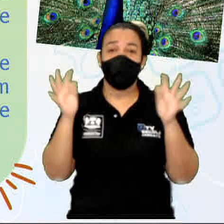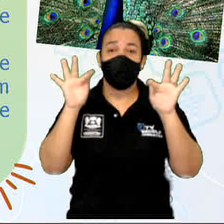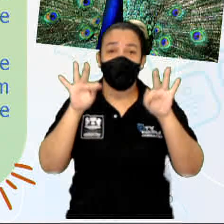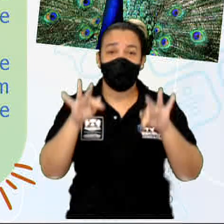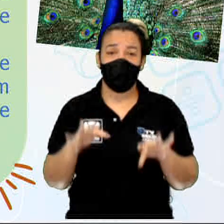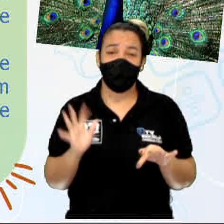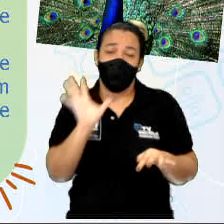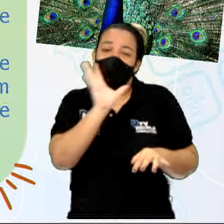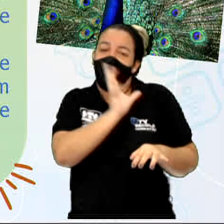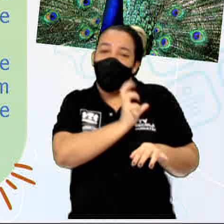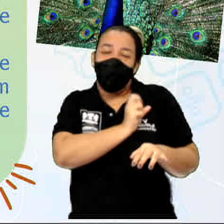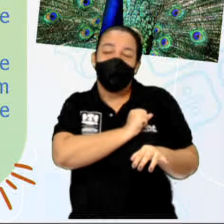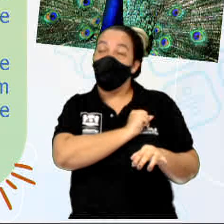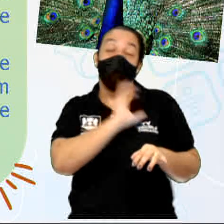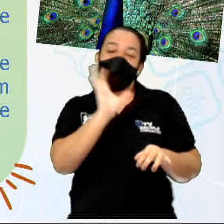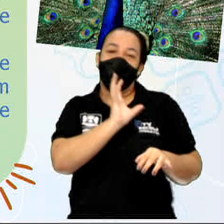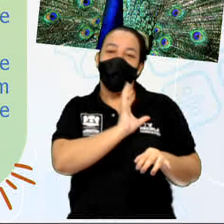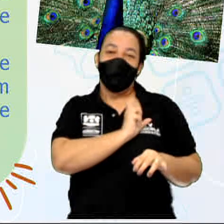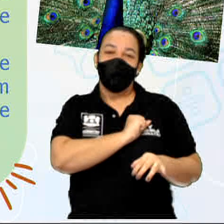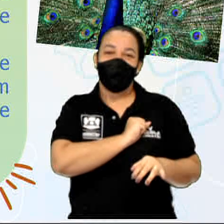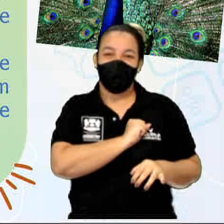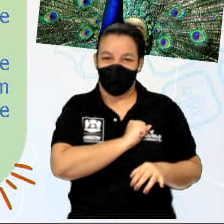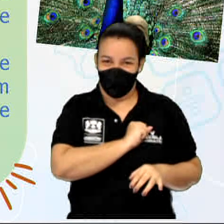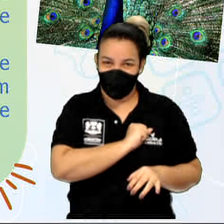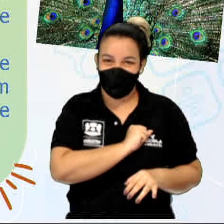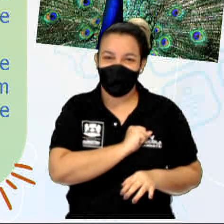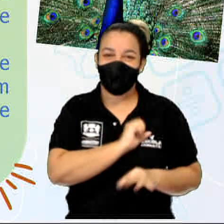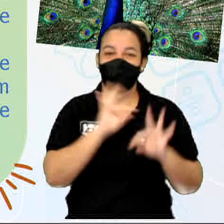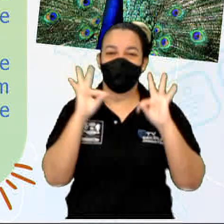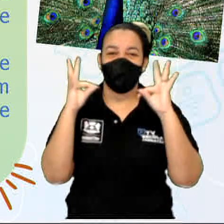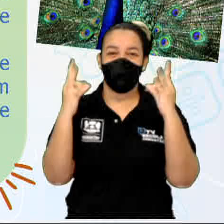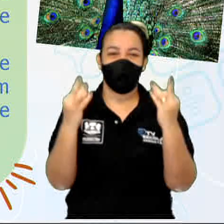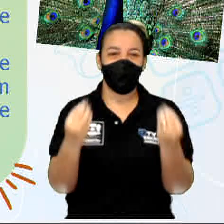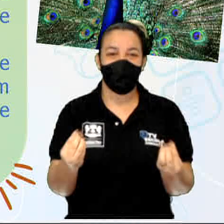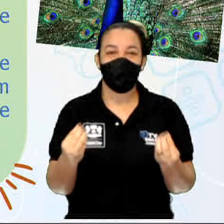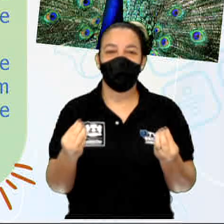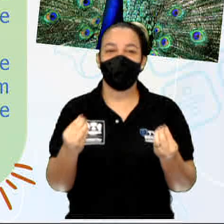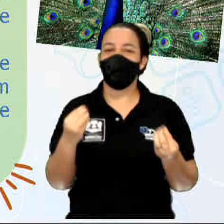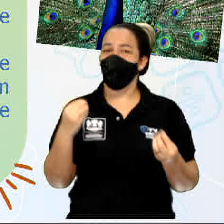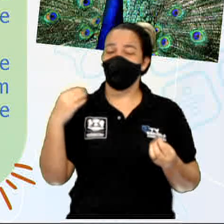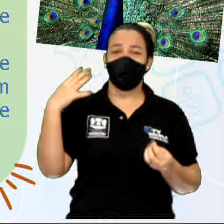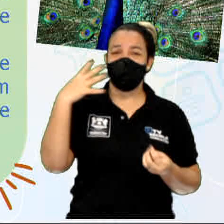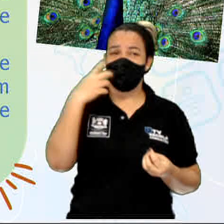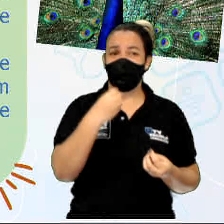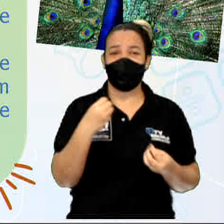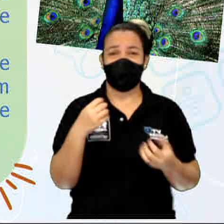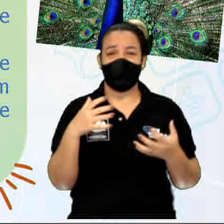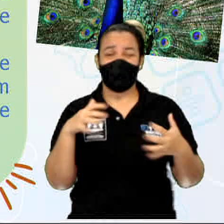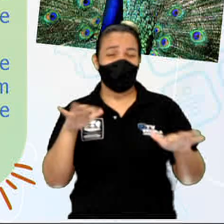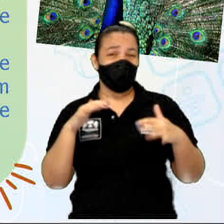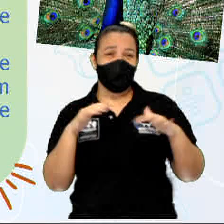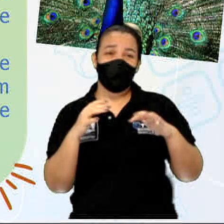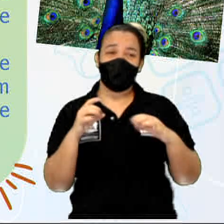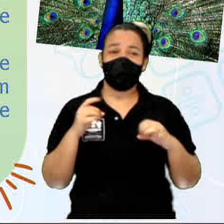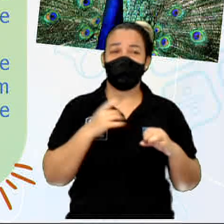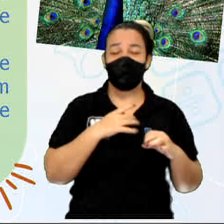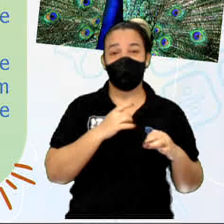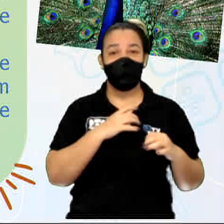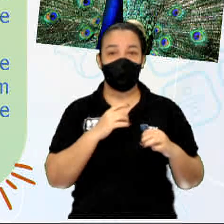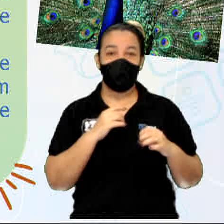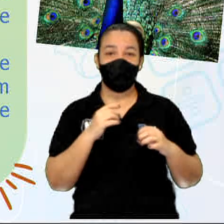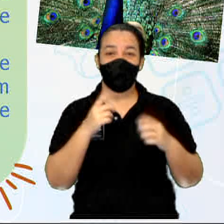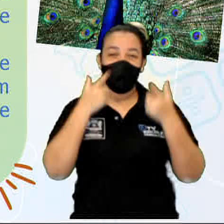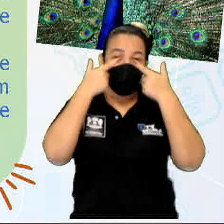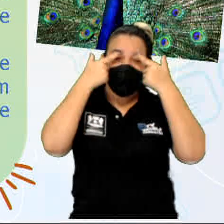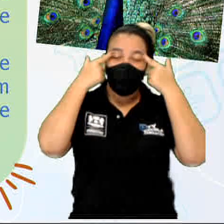assim é o amor, ó minha amada. De tudo que ele suscita e esplende, estremece e delira em mim, existe apenas meus